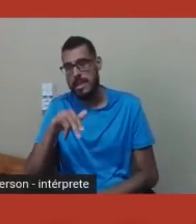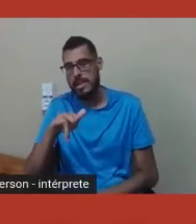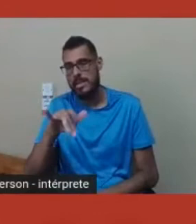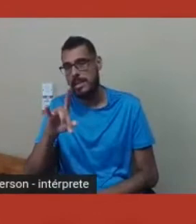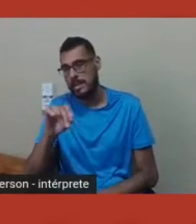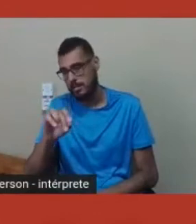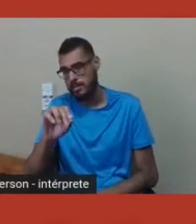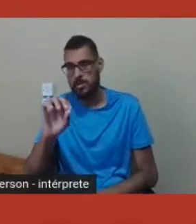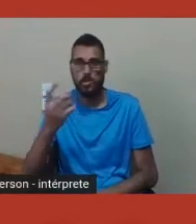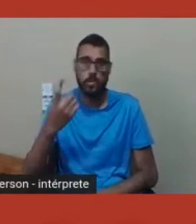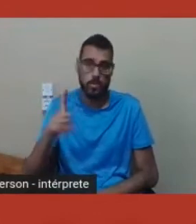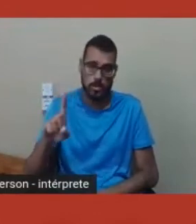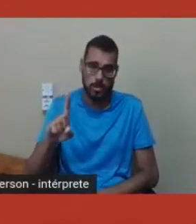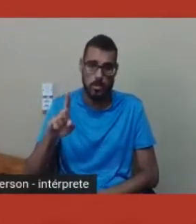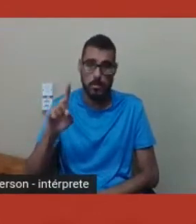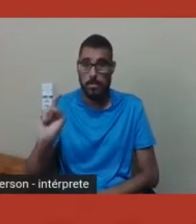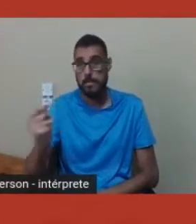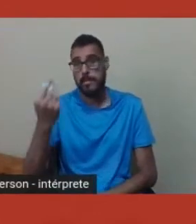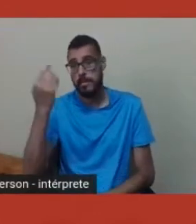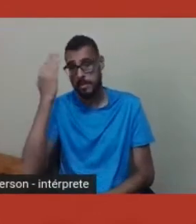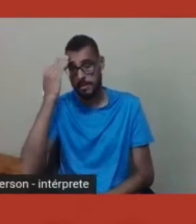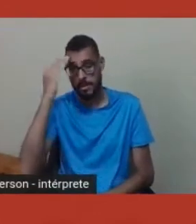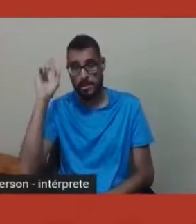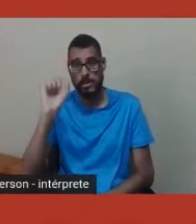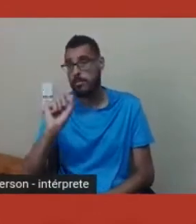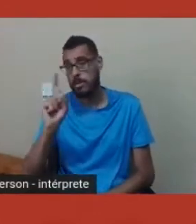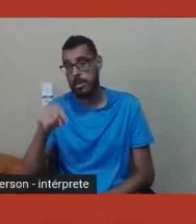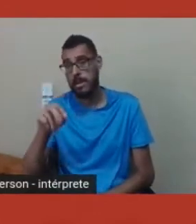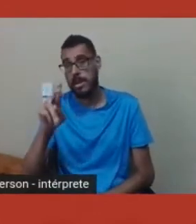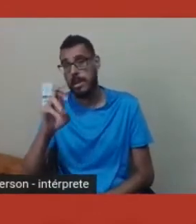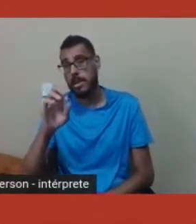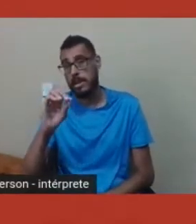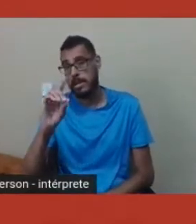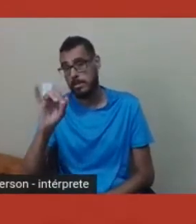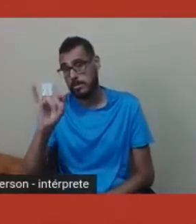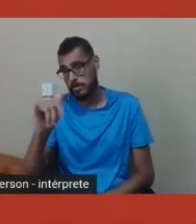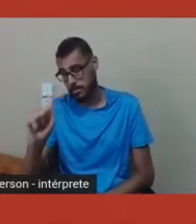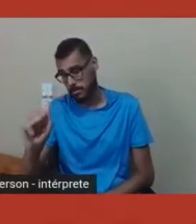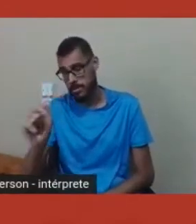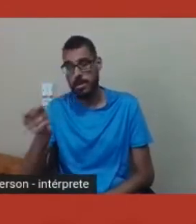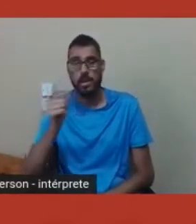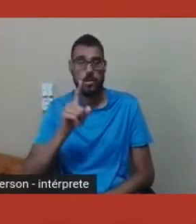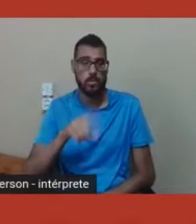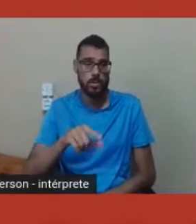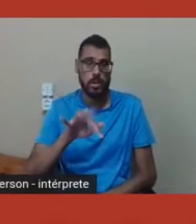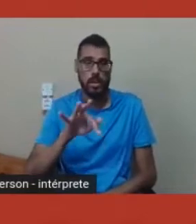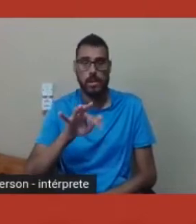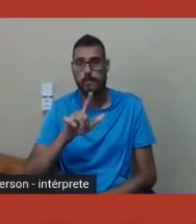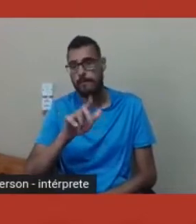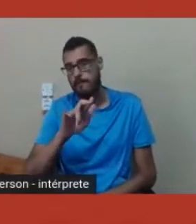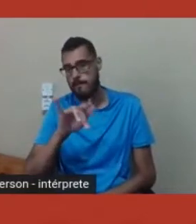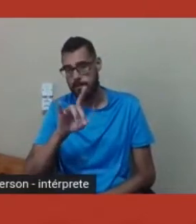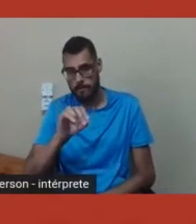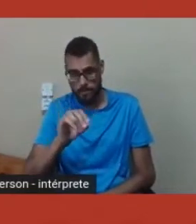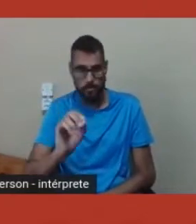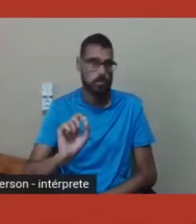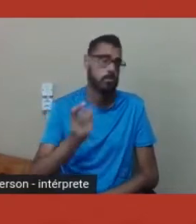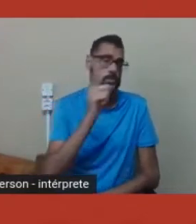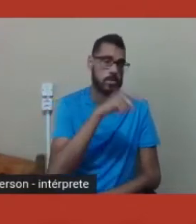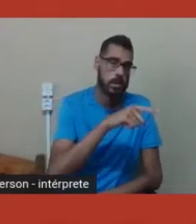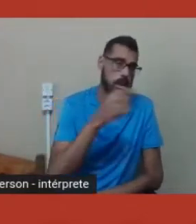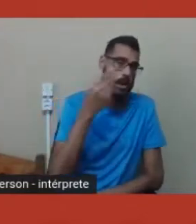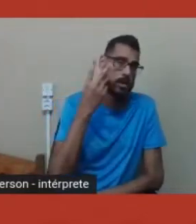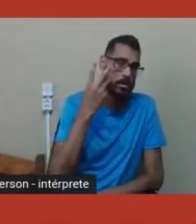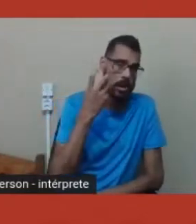primeiro entender o que é reologia, o que é fluido, o que é gato, voltamos ao ponto que a gente estava. Na